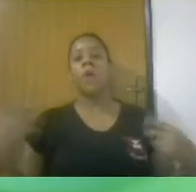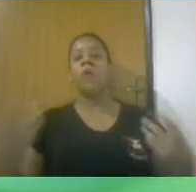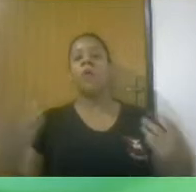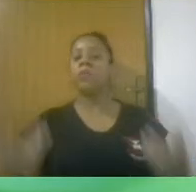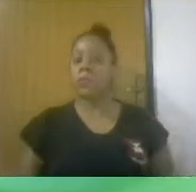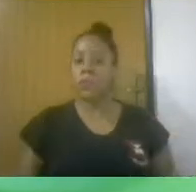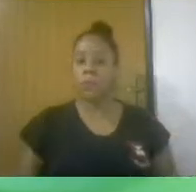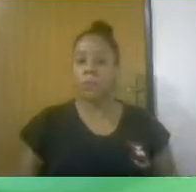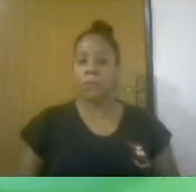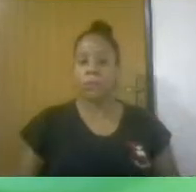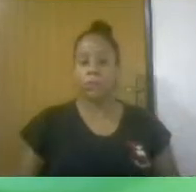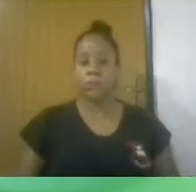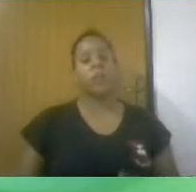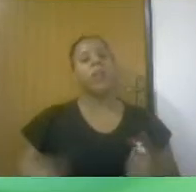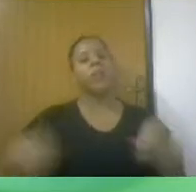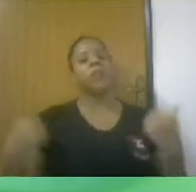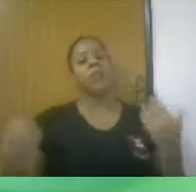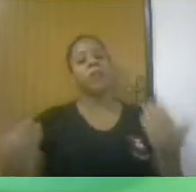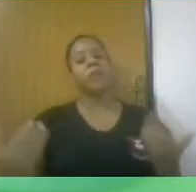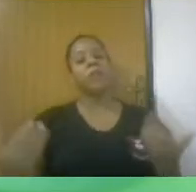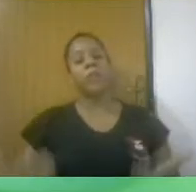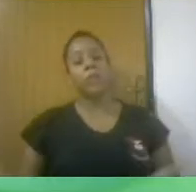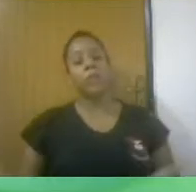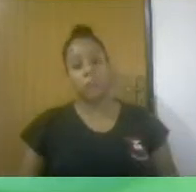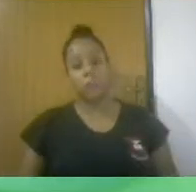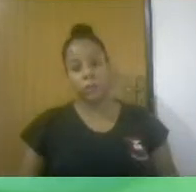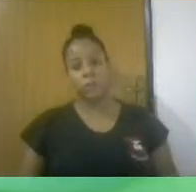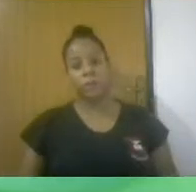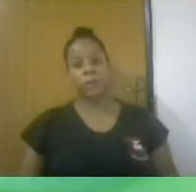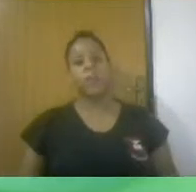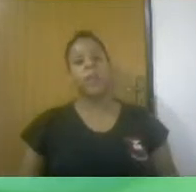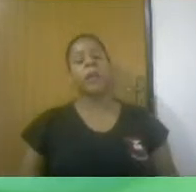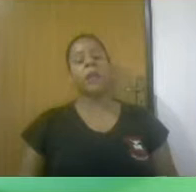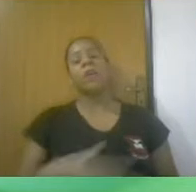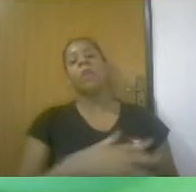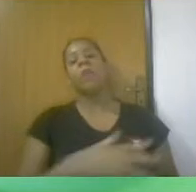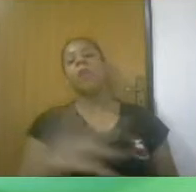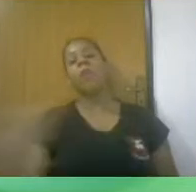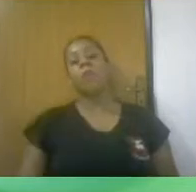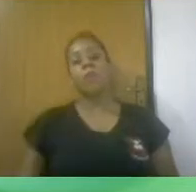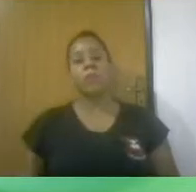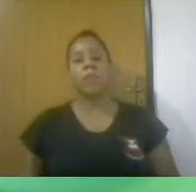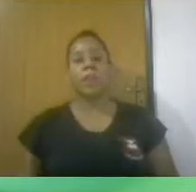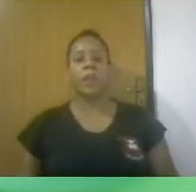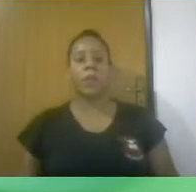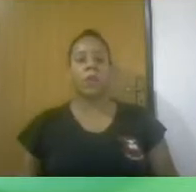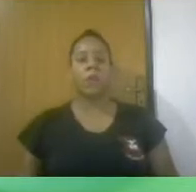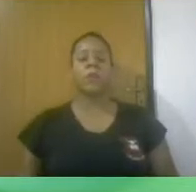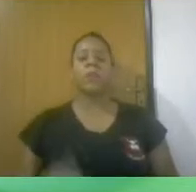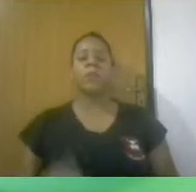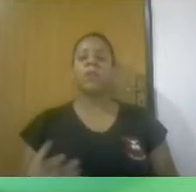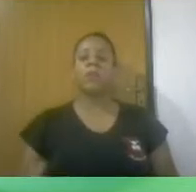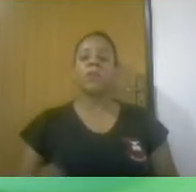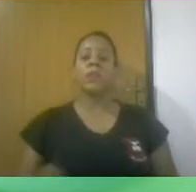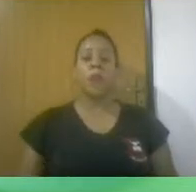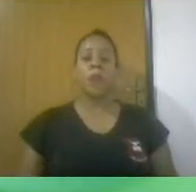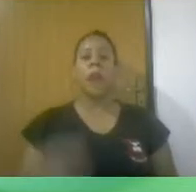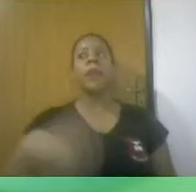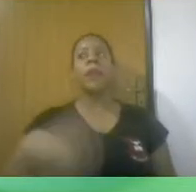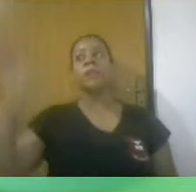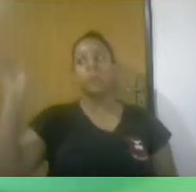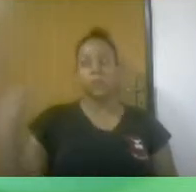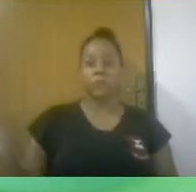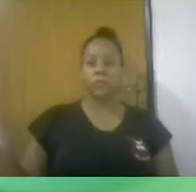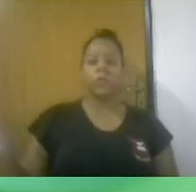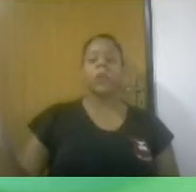tinha outros inimigos que estavam tentando, né, tomar conta do território. Então, com isso,